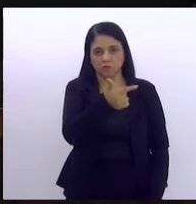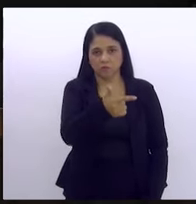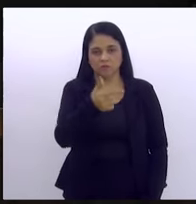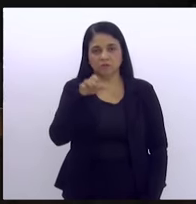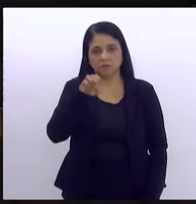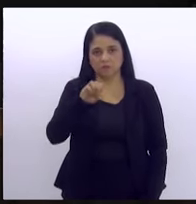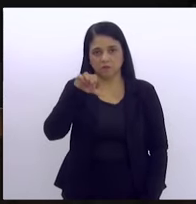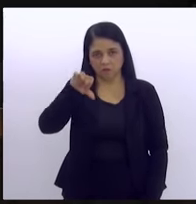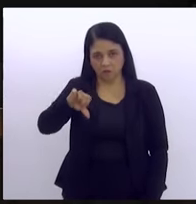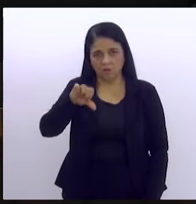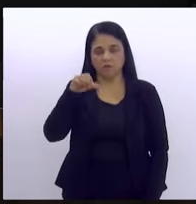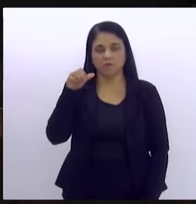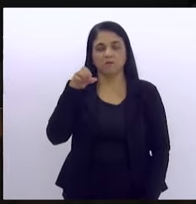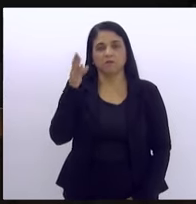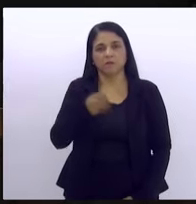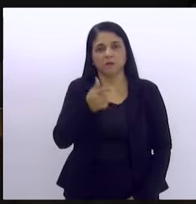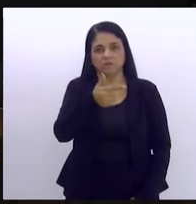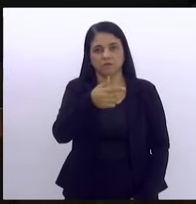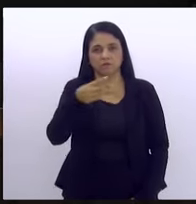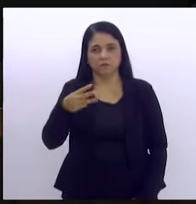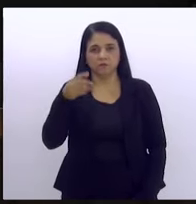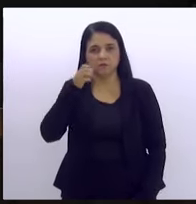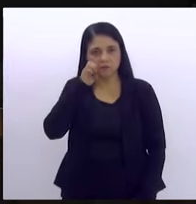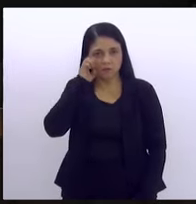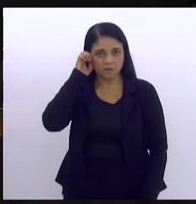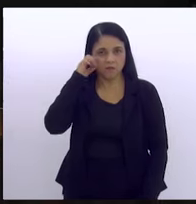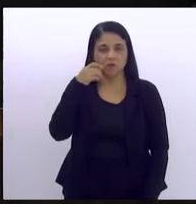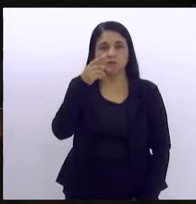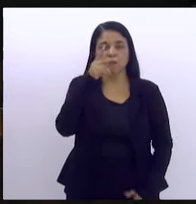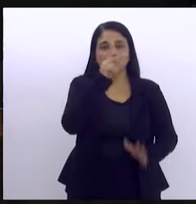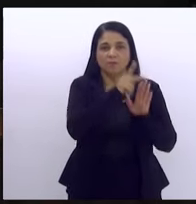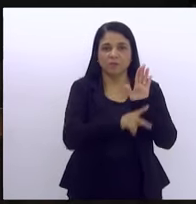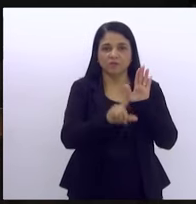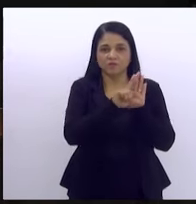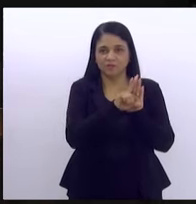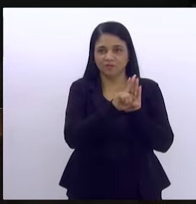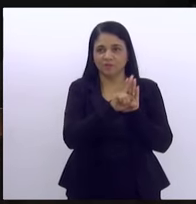de 23, da deputada Élica Takimoto. Projeto